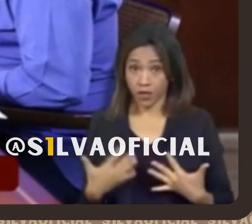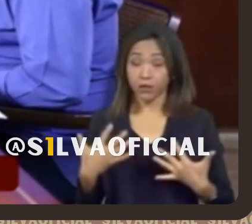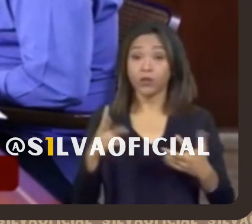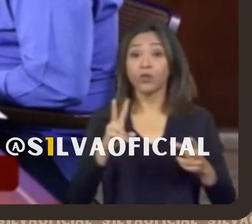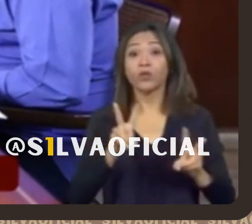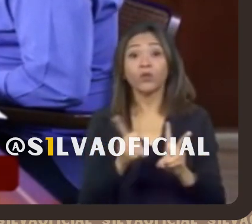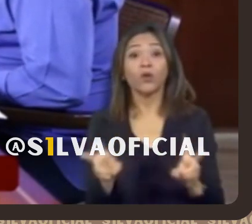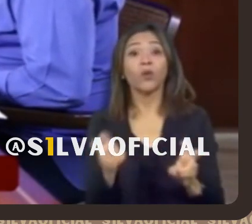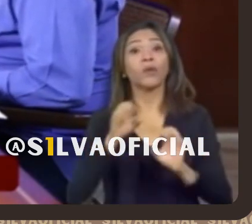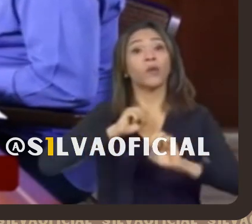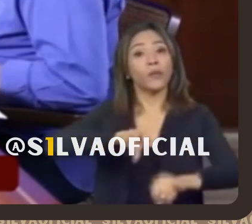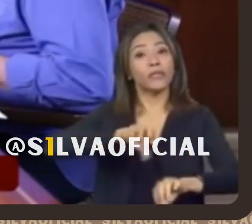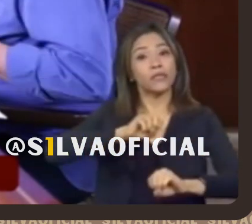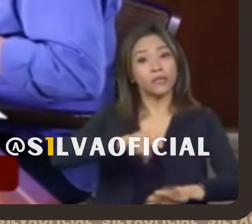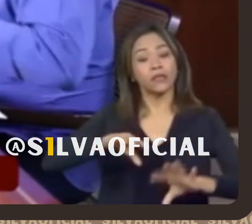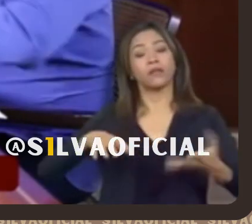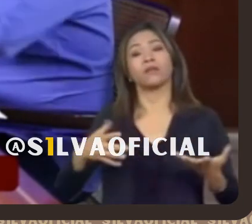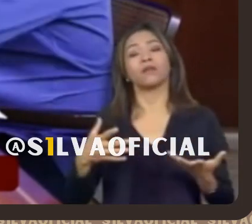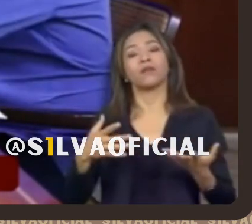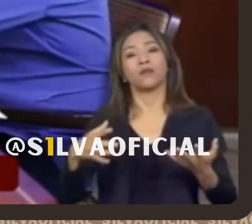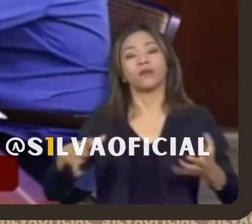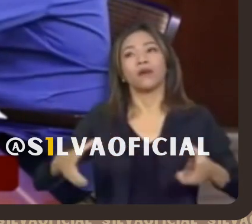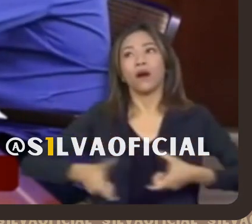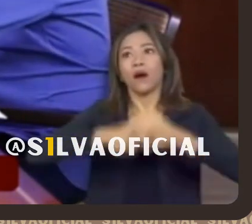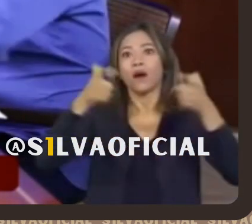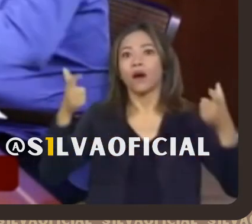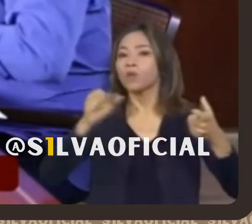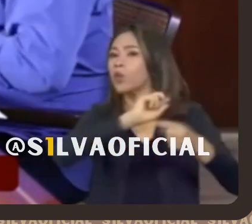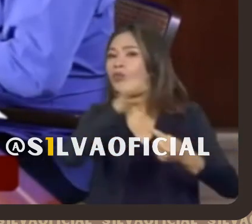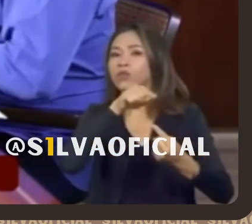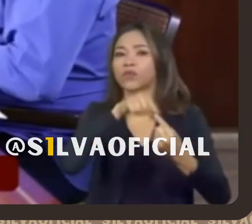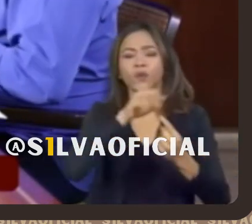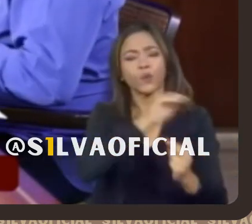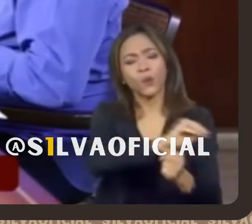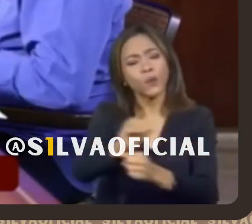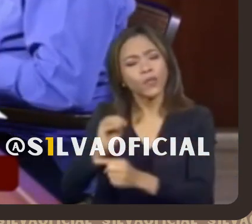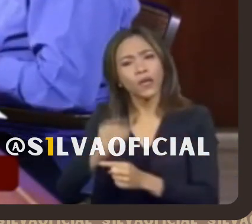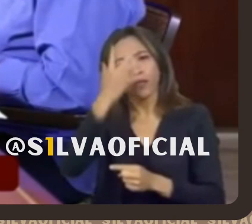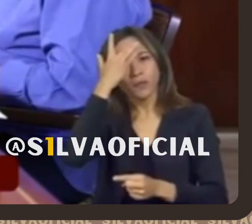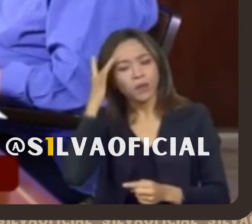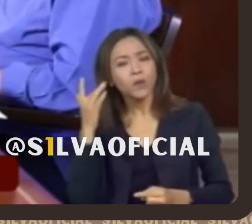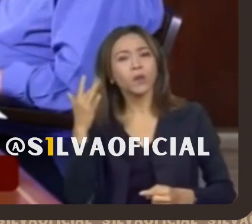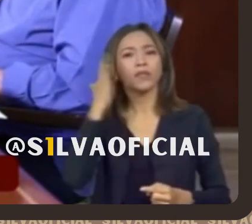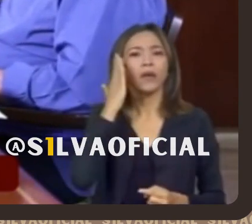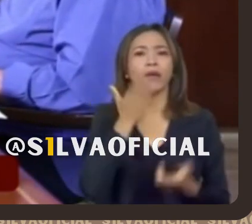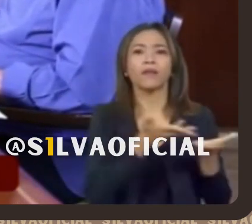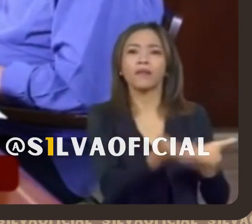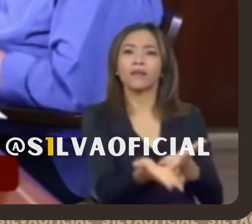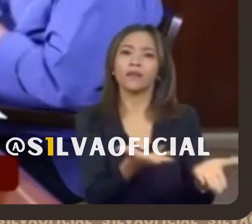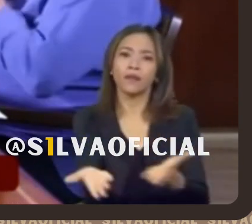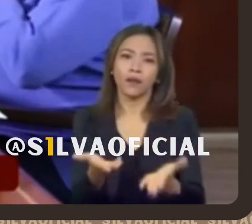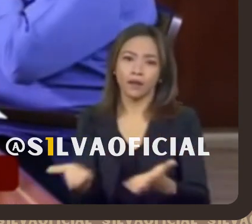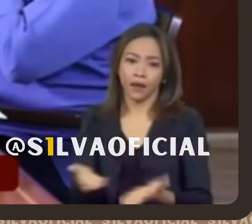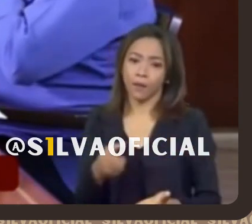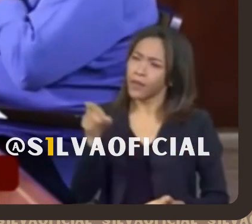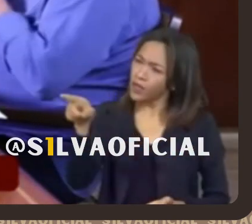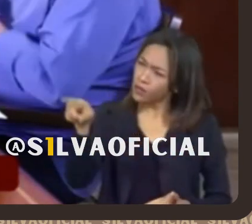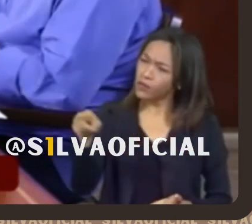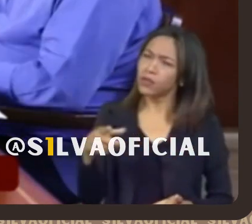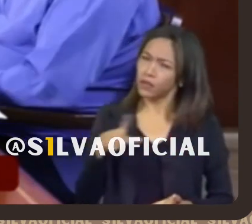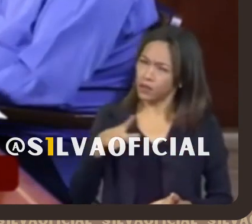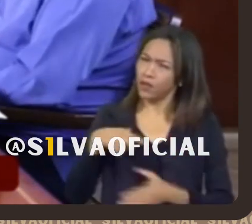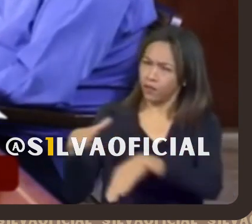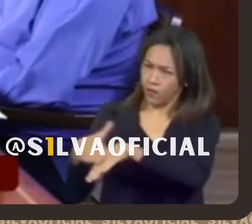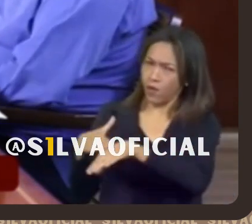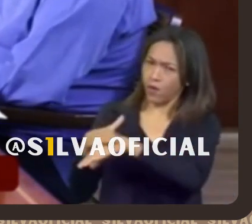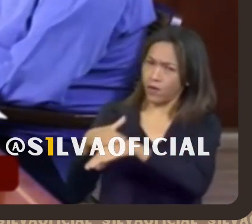Educação de cuidar das pessoas de de de saber tratar os outros e uma das conversas que o senhor teve foi com essas duas meninas né uma delas